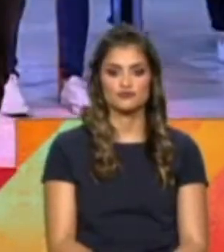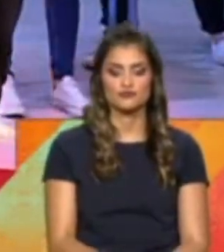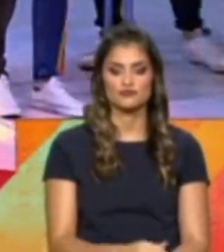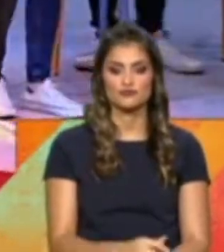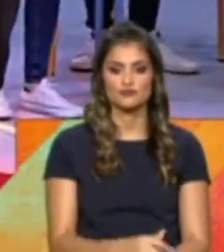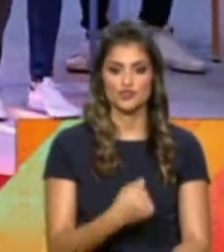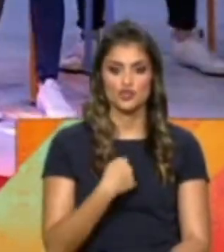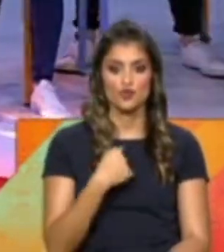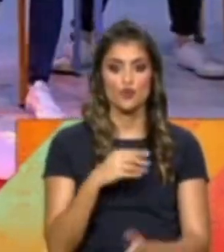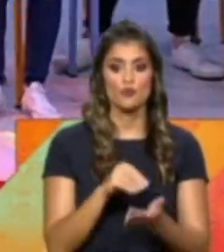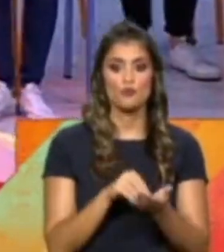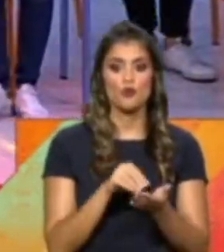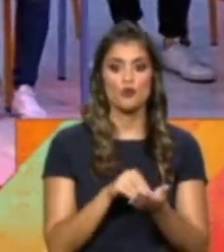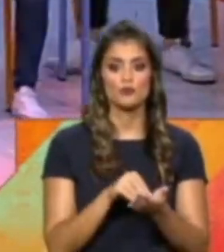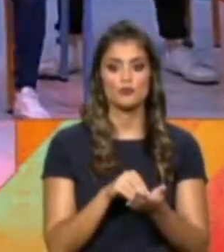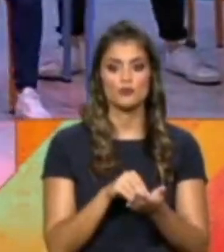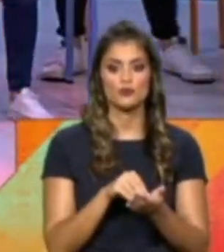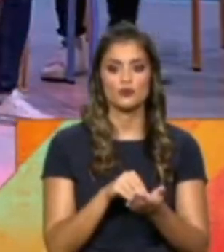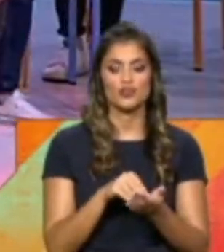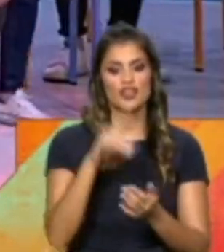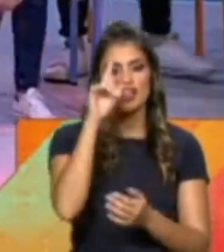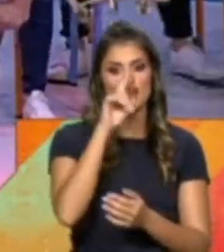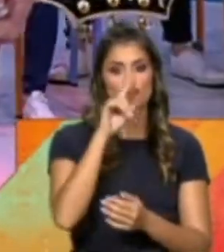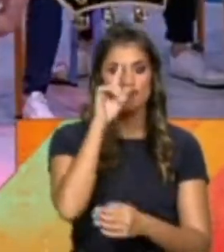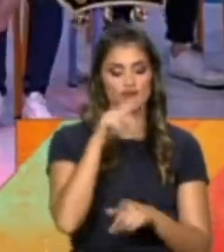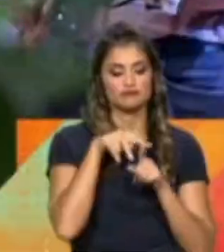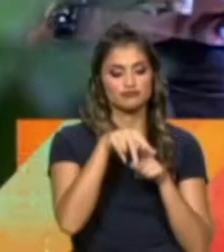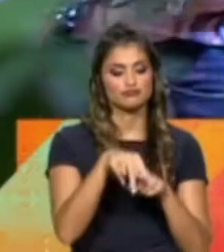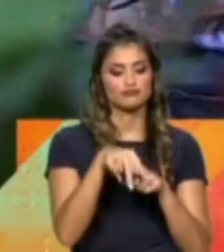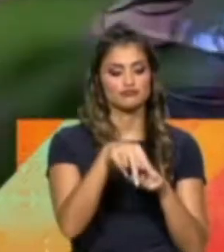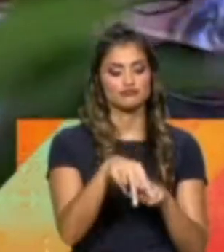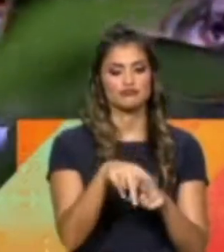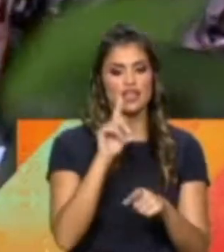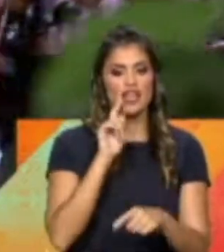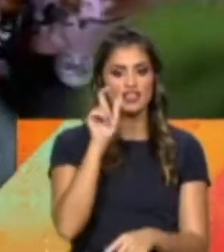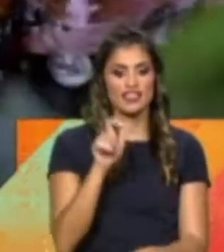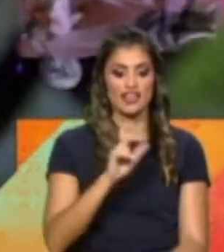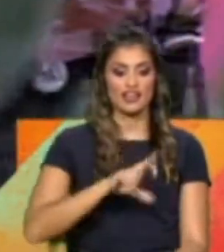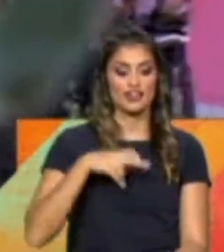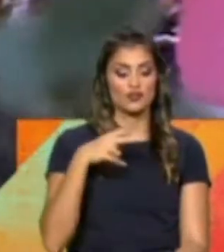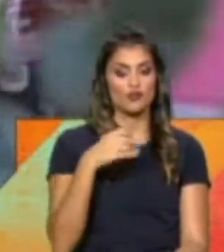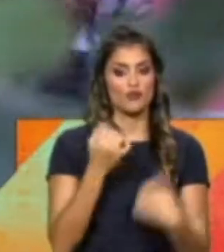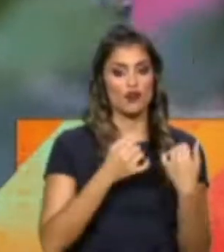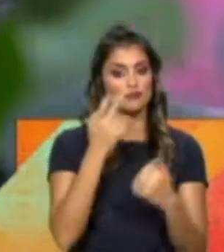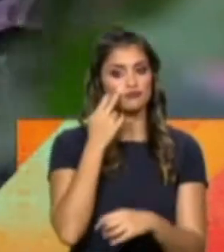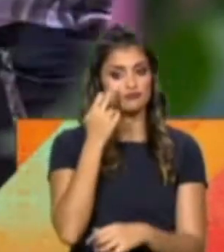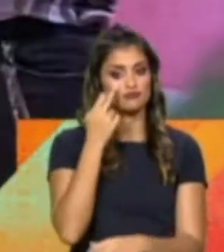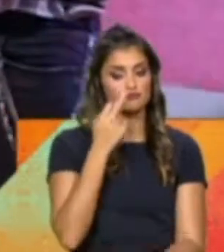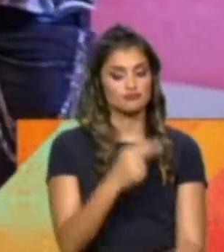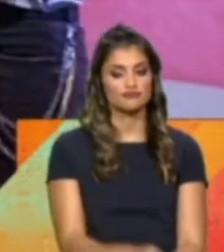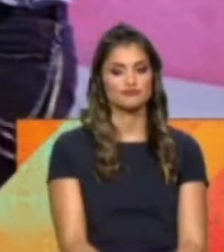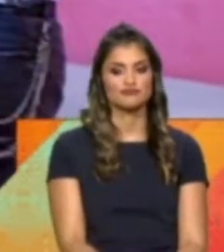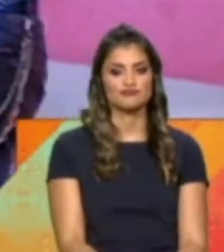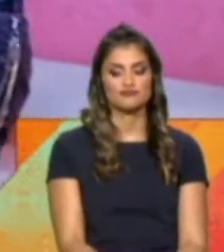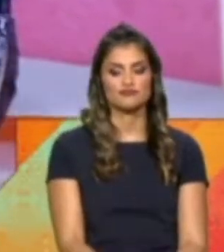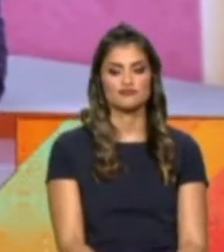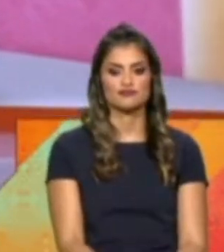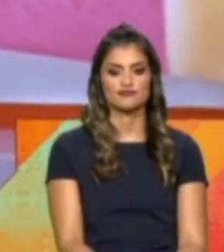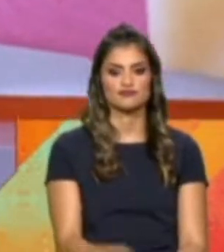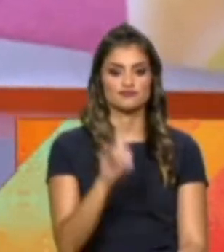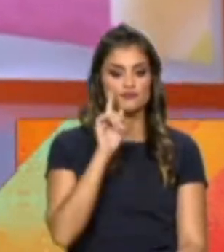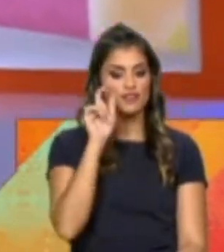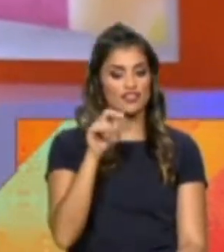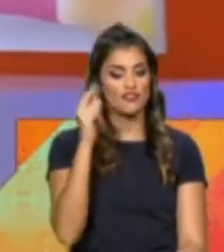Sou pobre e ando a cavalo, ela é rica e tem um grande carrão.